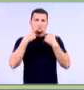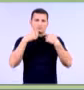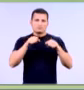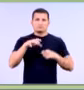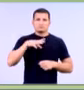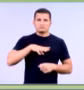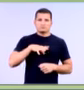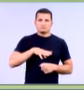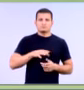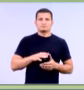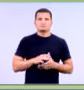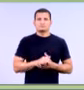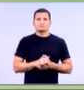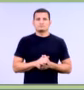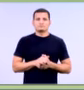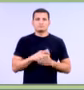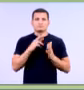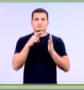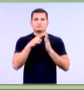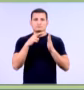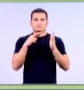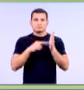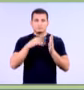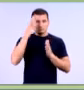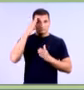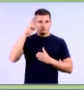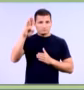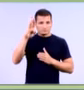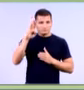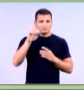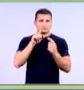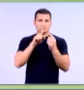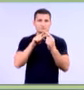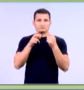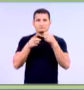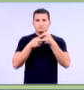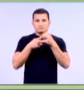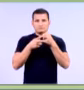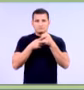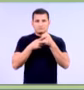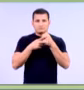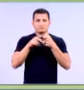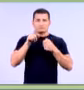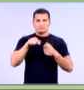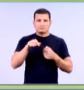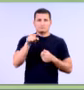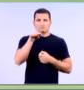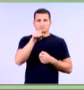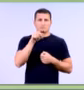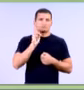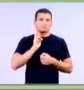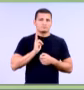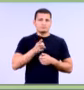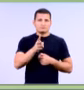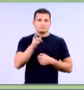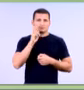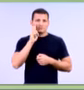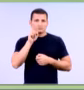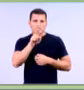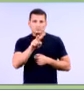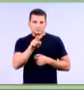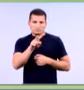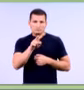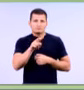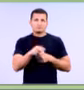Bem, vejamos. A regra principal da concordância verbal é você sempre observar